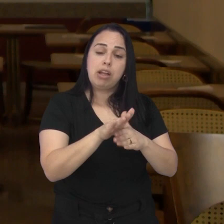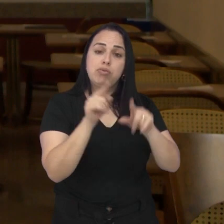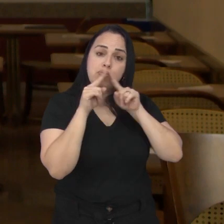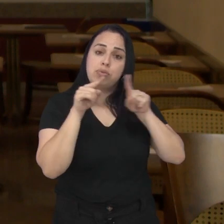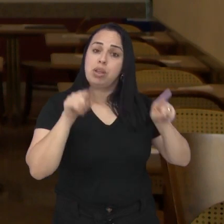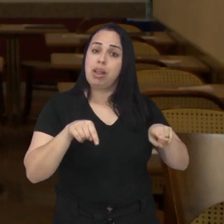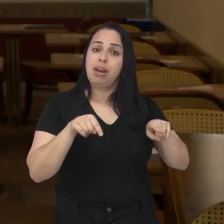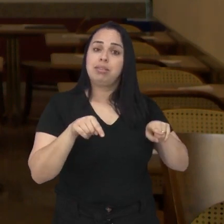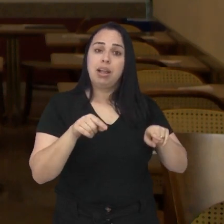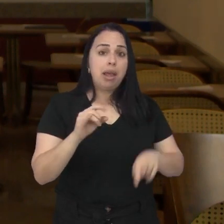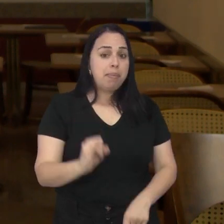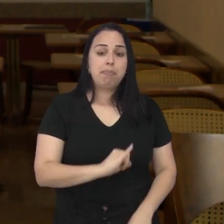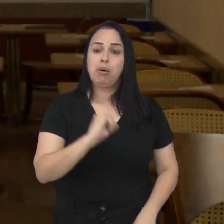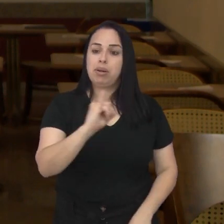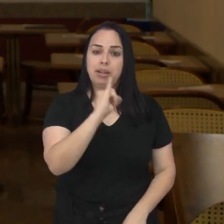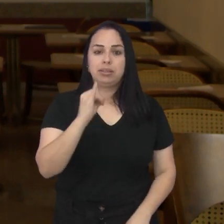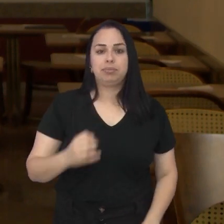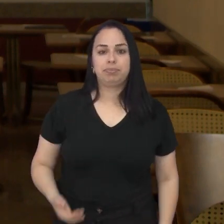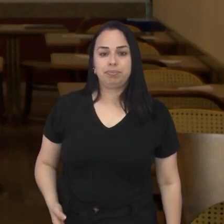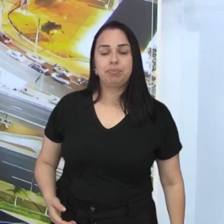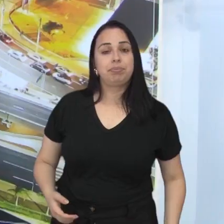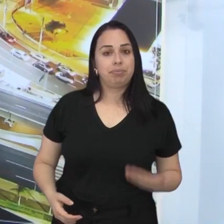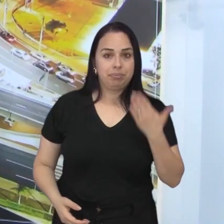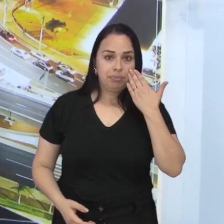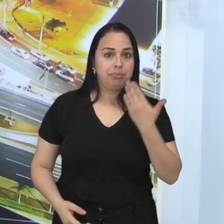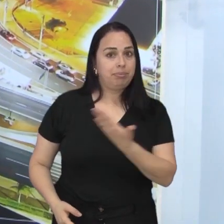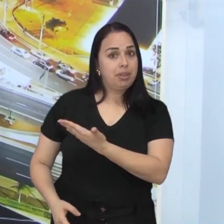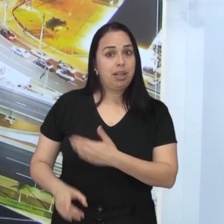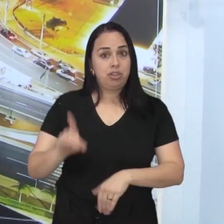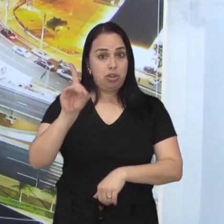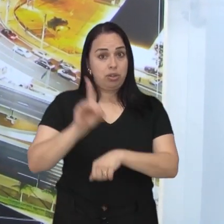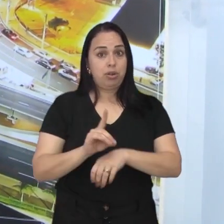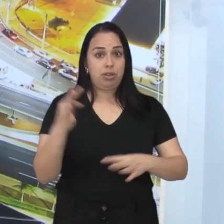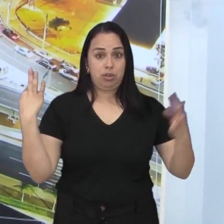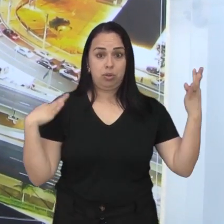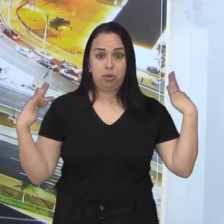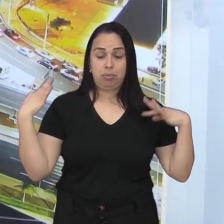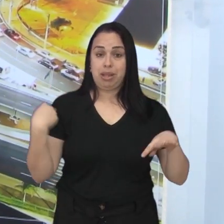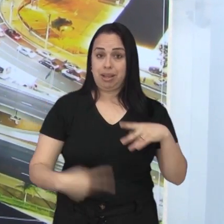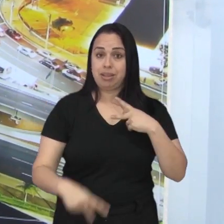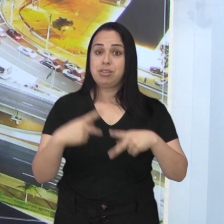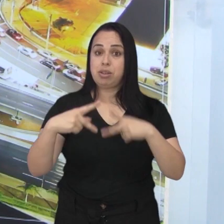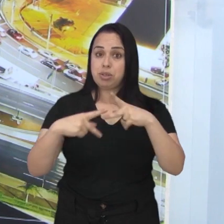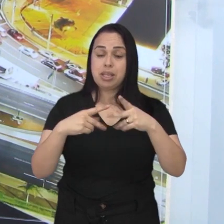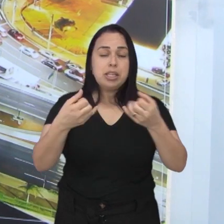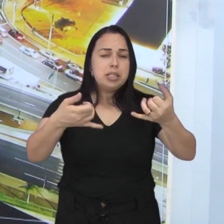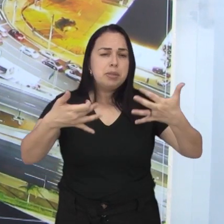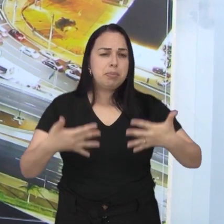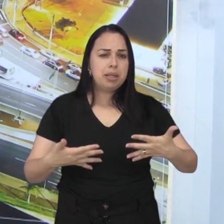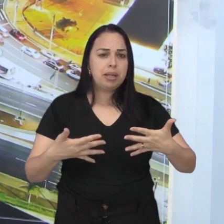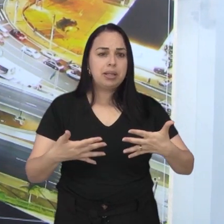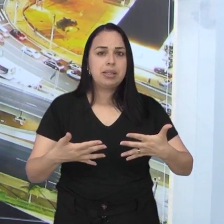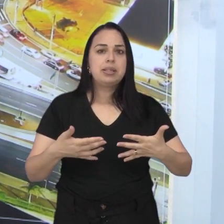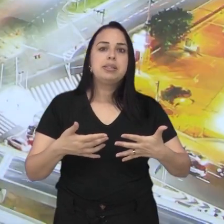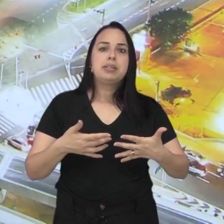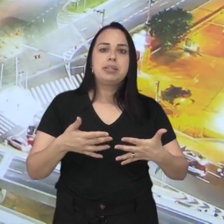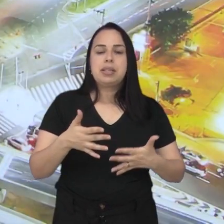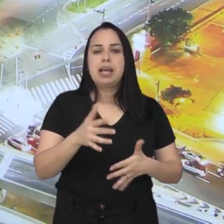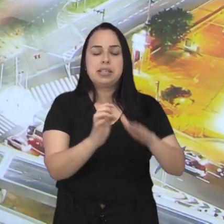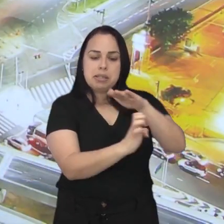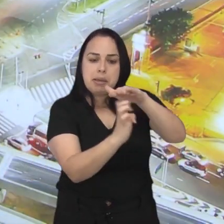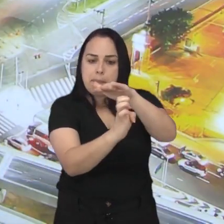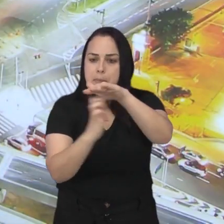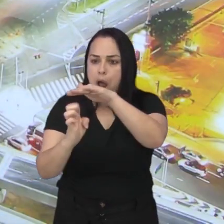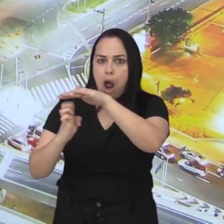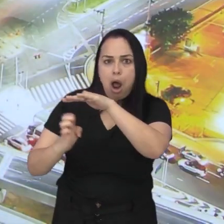Isso é bem viável, é bem importante para o segmento. Além disso, a diretora de turismo de São José explica que quanto maior o número